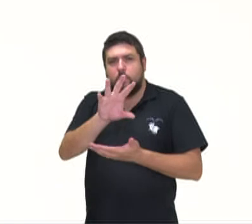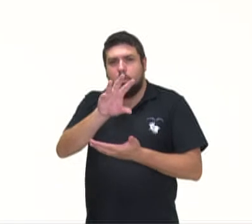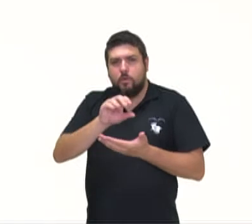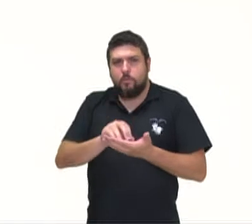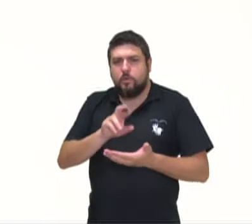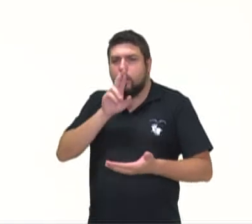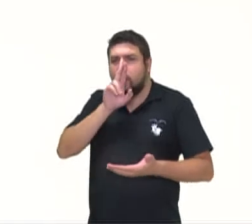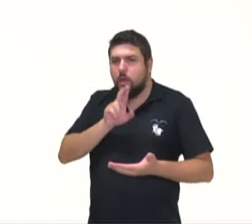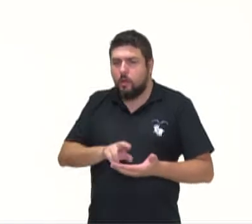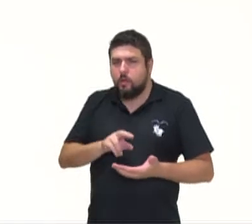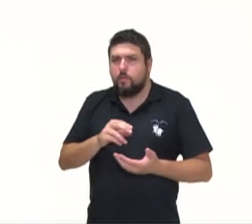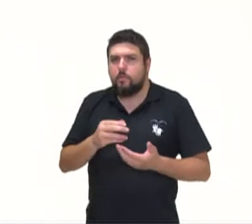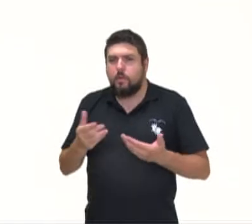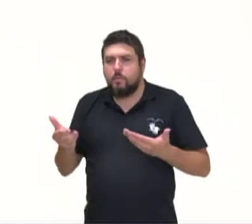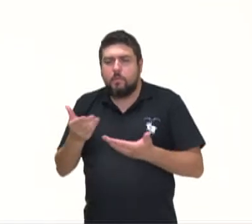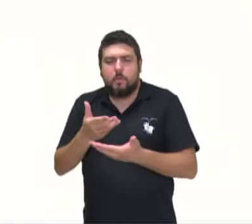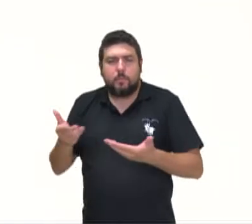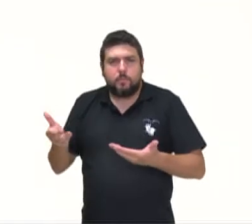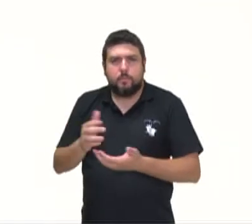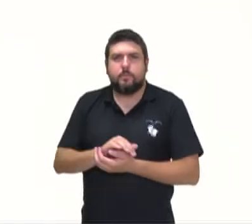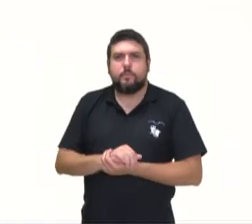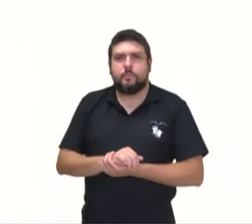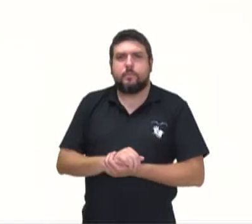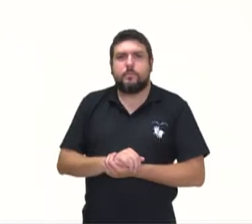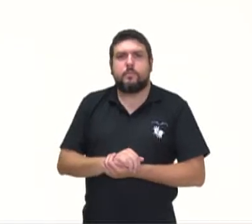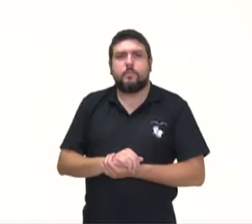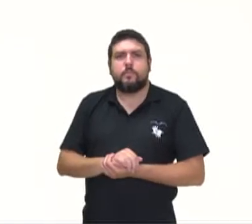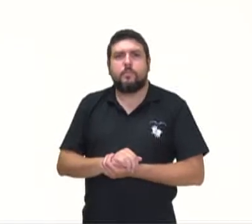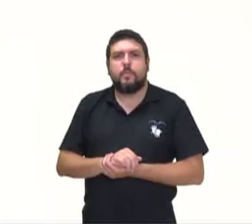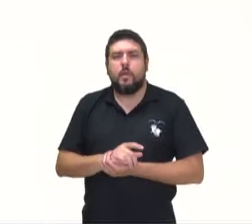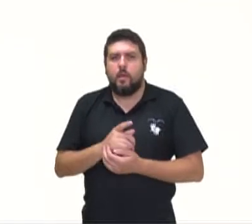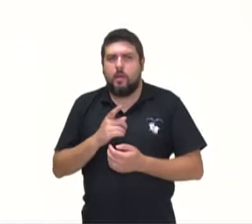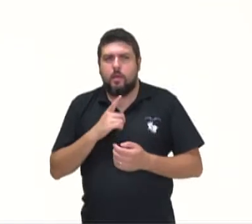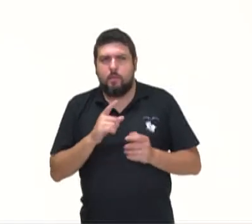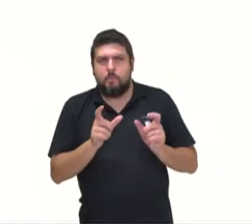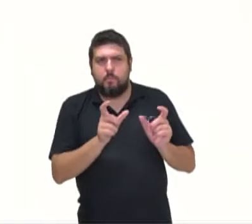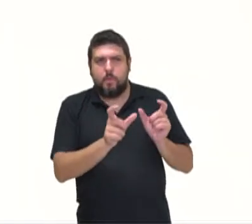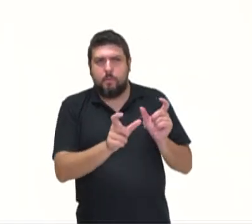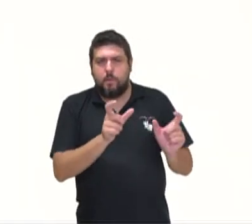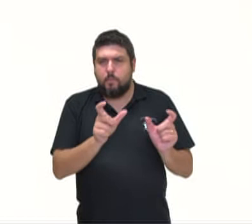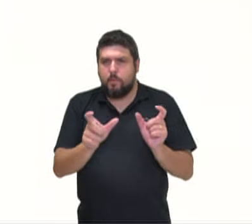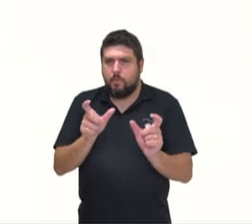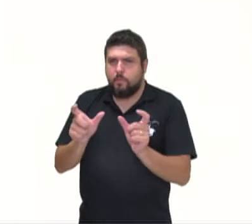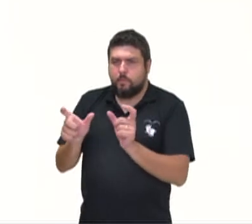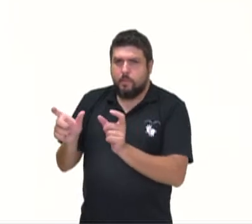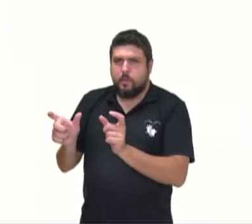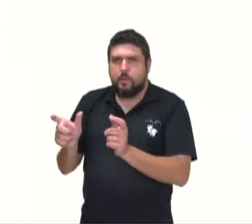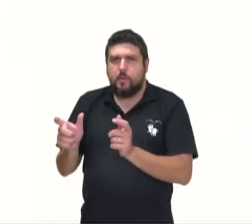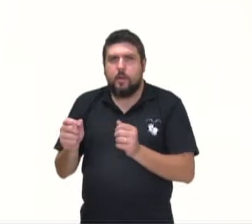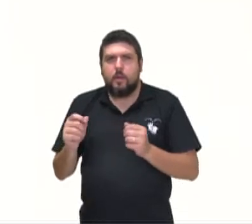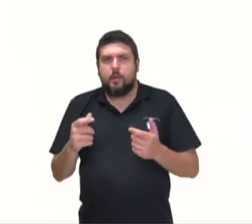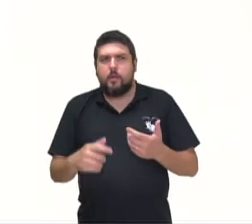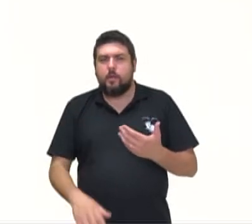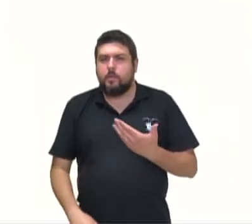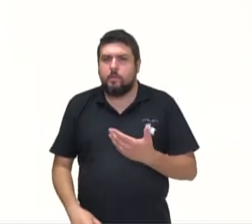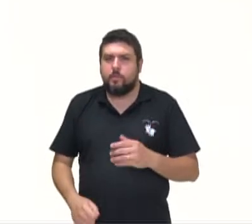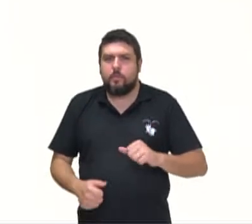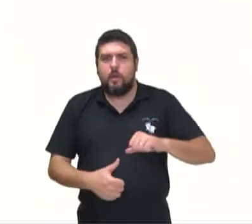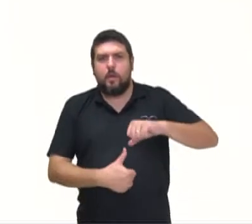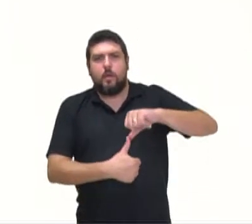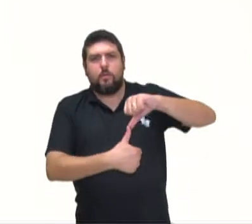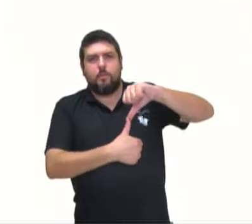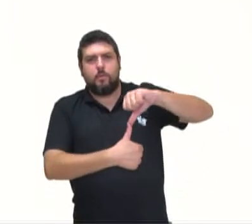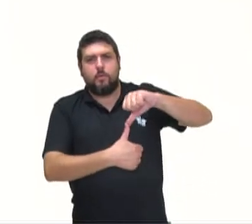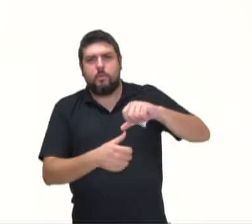responda, socialize com a sua turma. Tem um conjunto de palavras. Então, quais são essas palavras, né? América